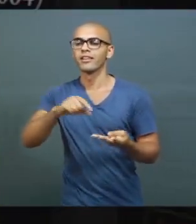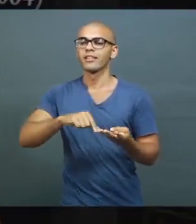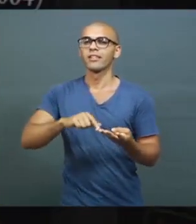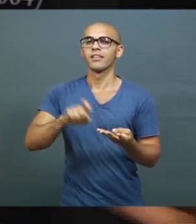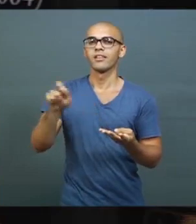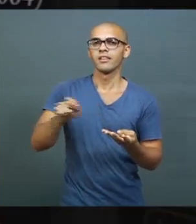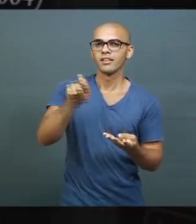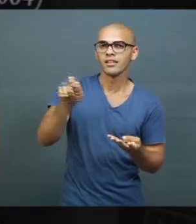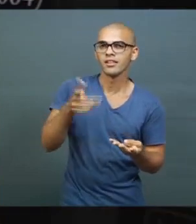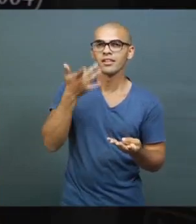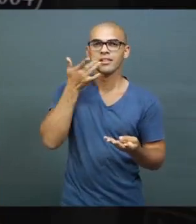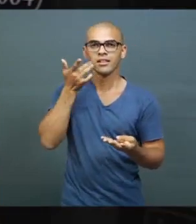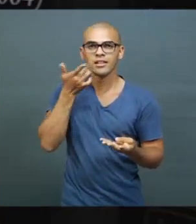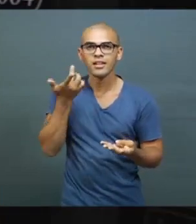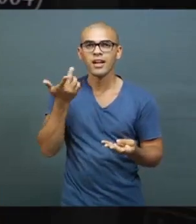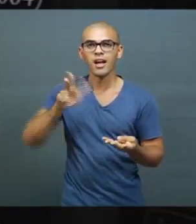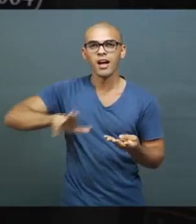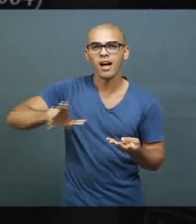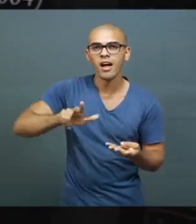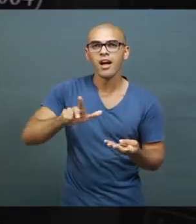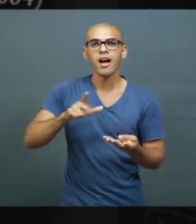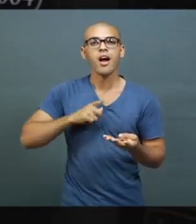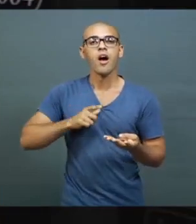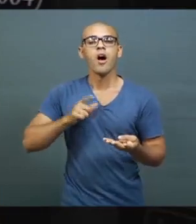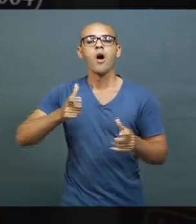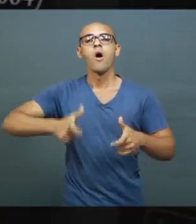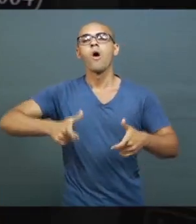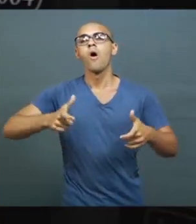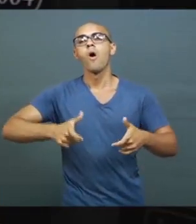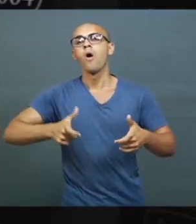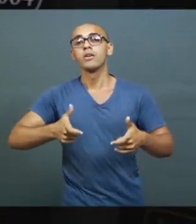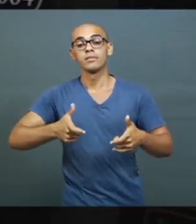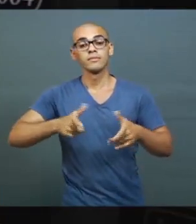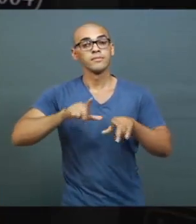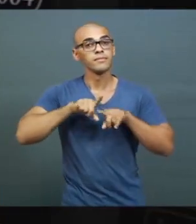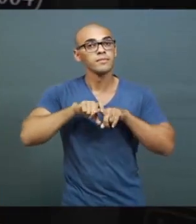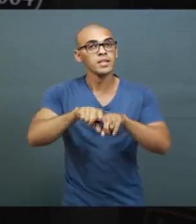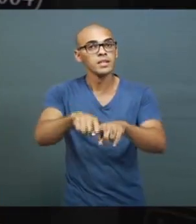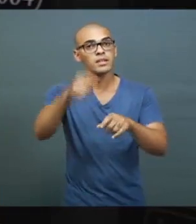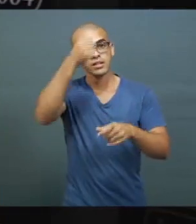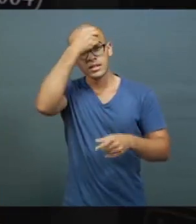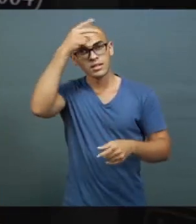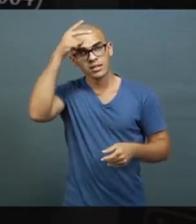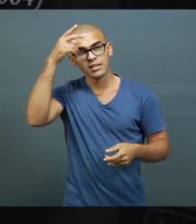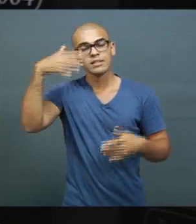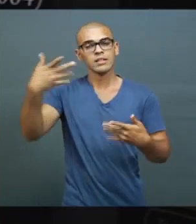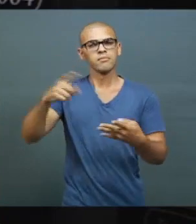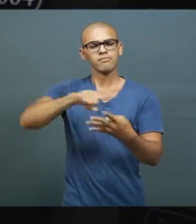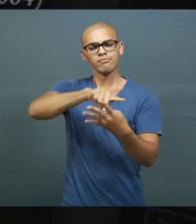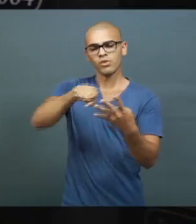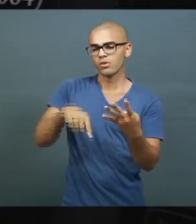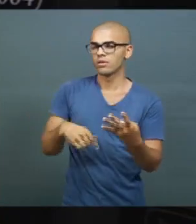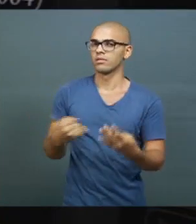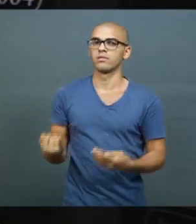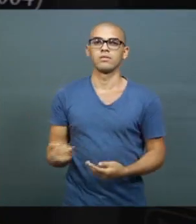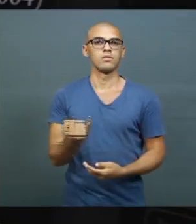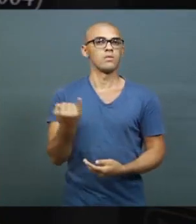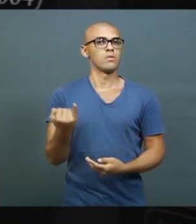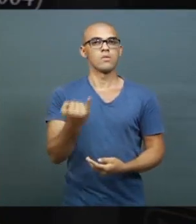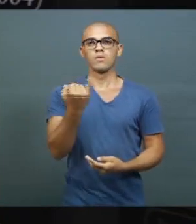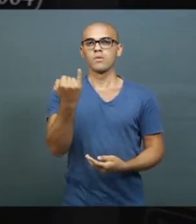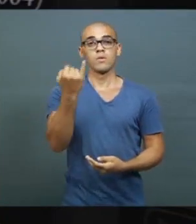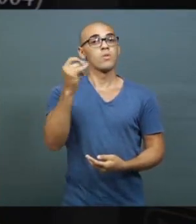Teatro de Uberlândia, que está no teatro, no mercado municipal, ainda hoje, e que esses equipamentos são super valiosos, né,